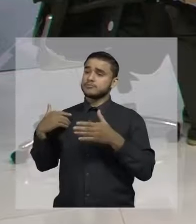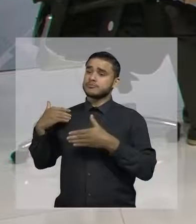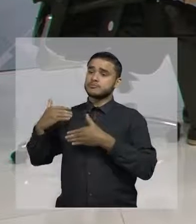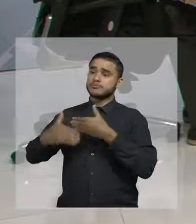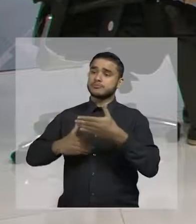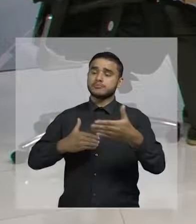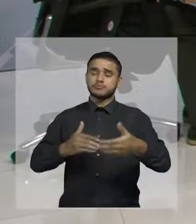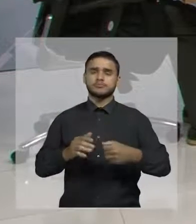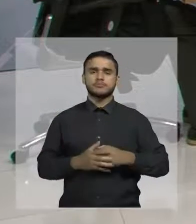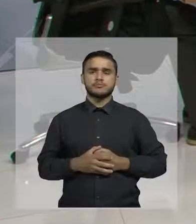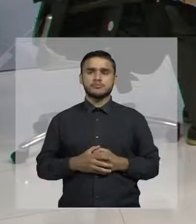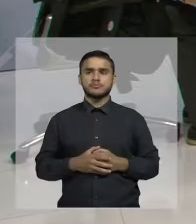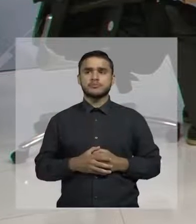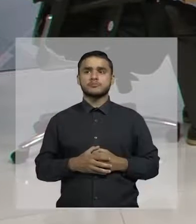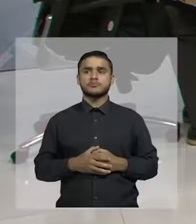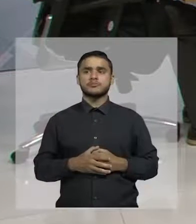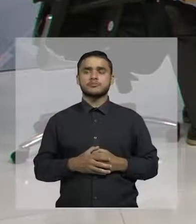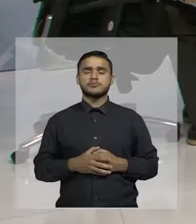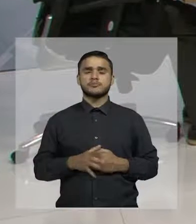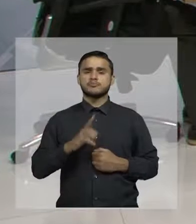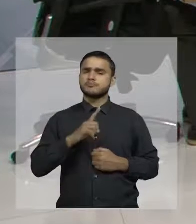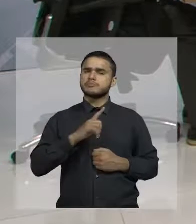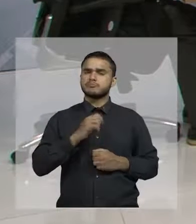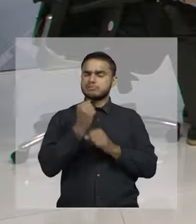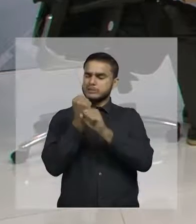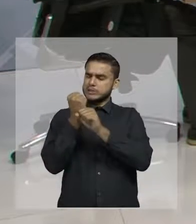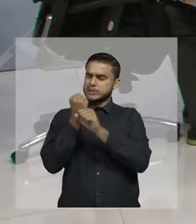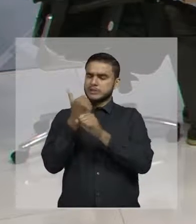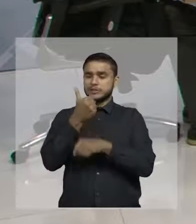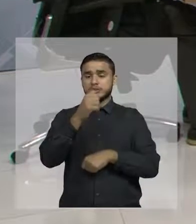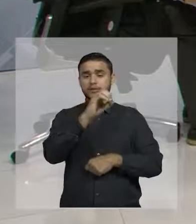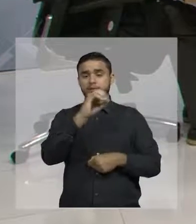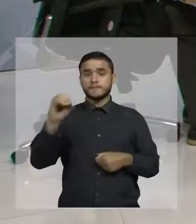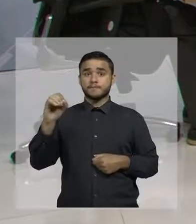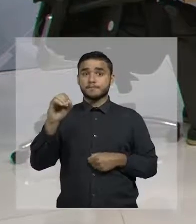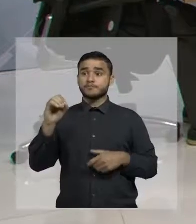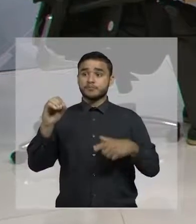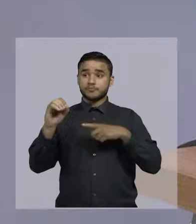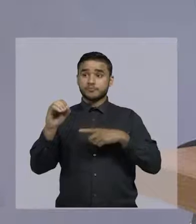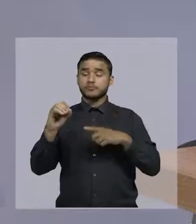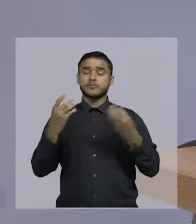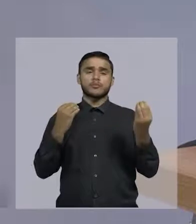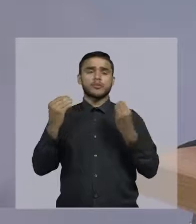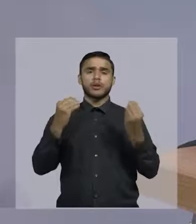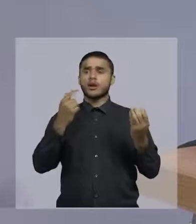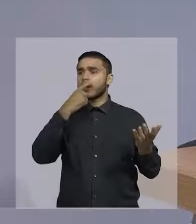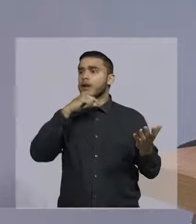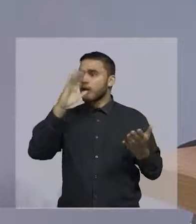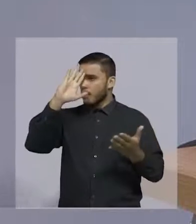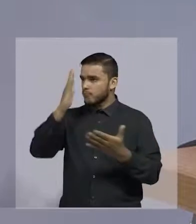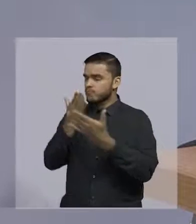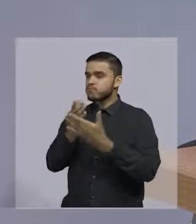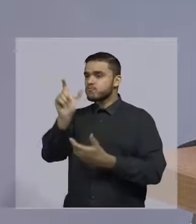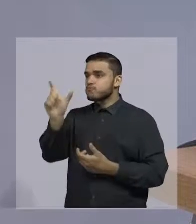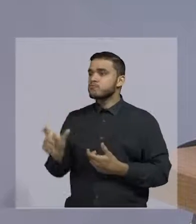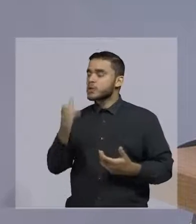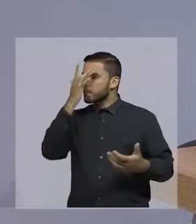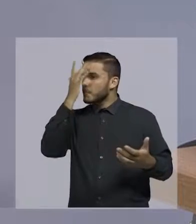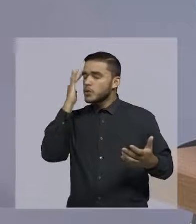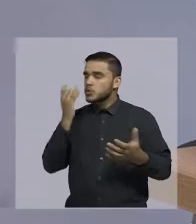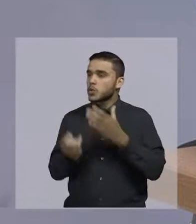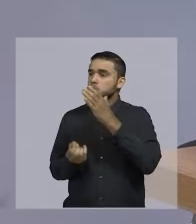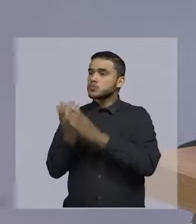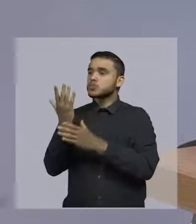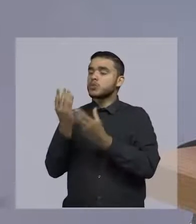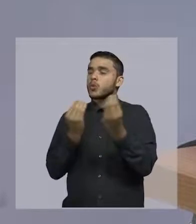demora-se um século ou mais do que isso para que uma sociedade possa construir os seus mitos, para que eles possam